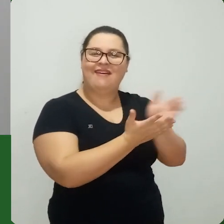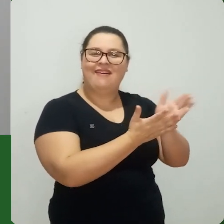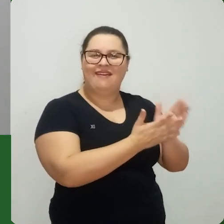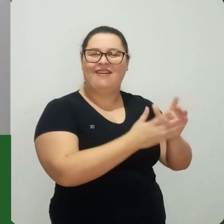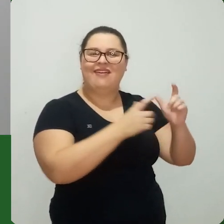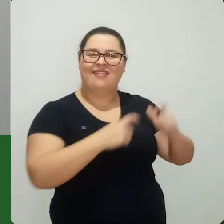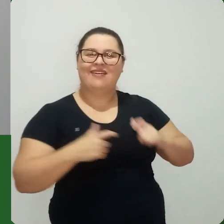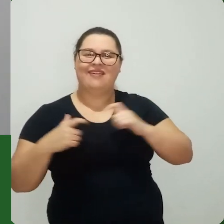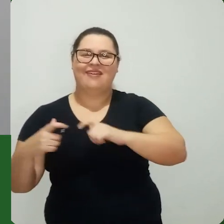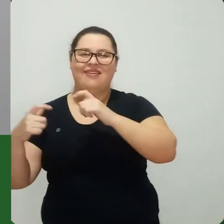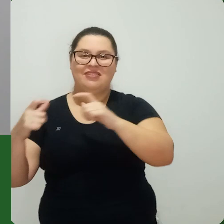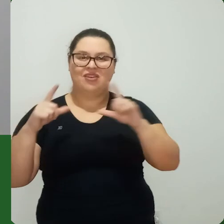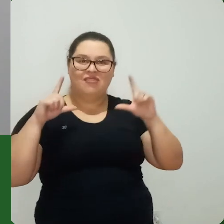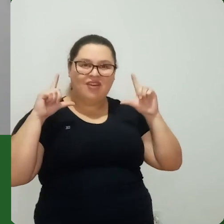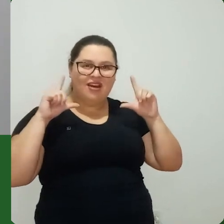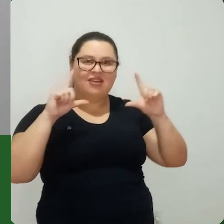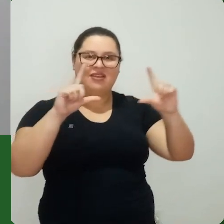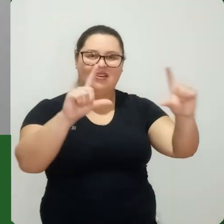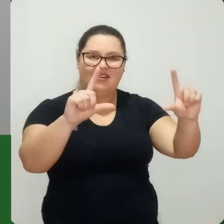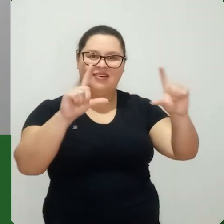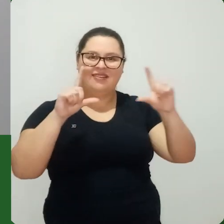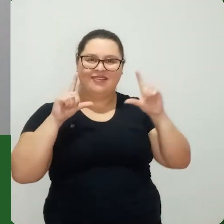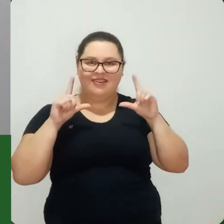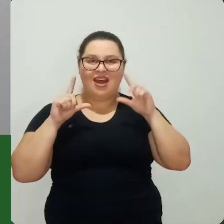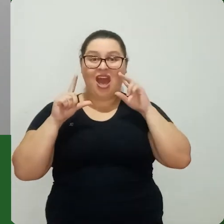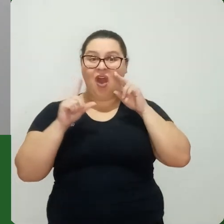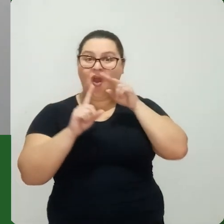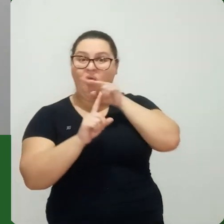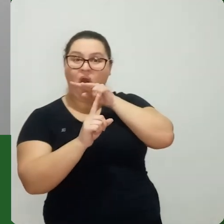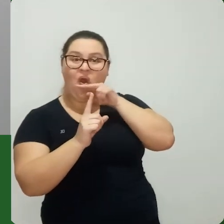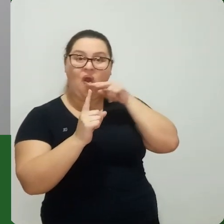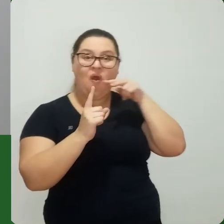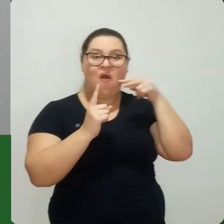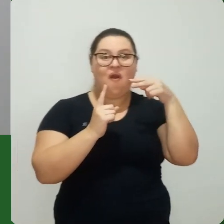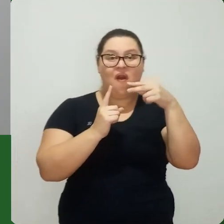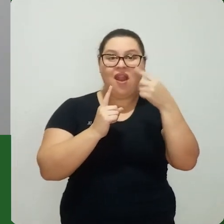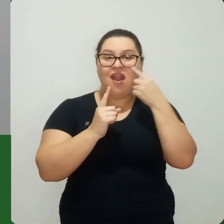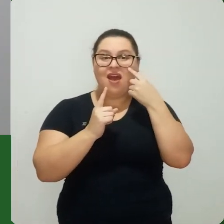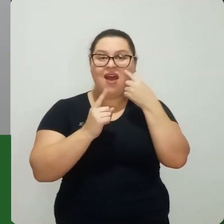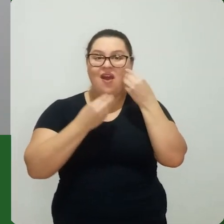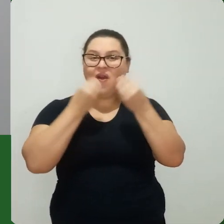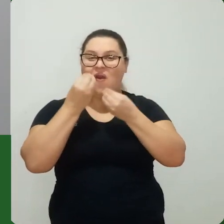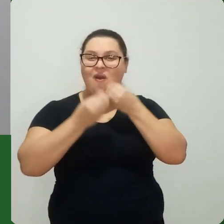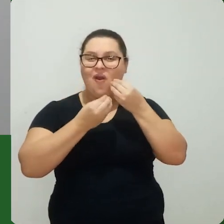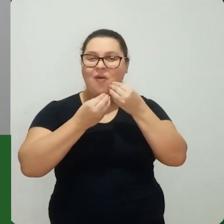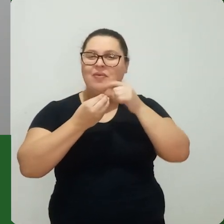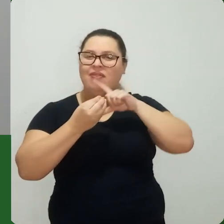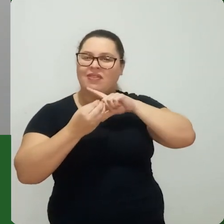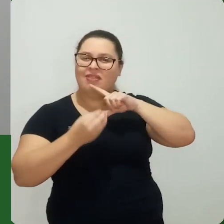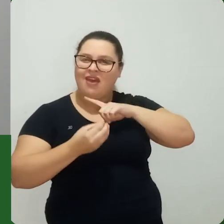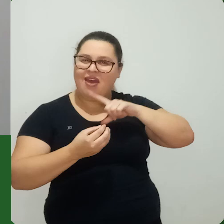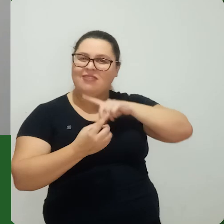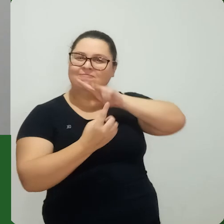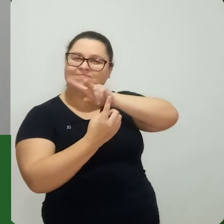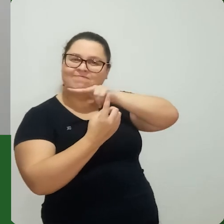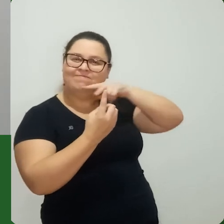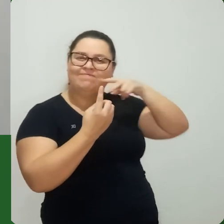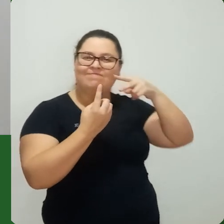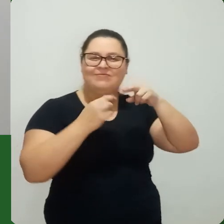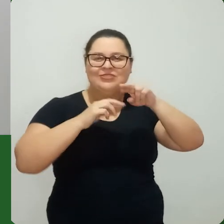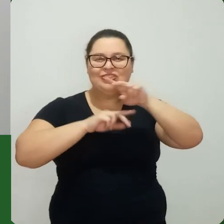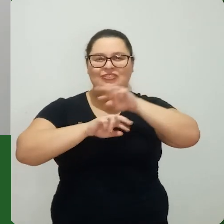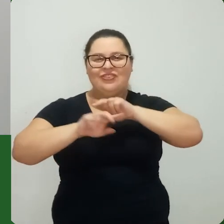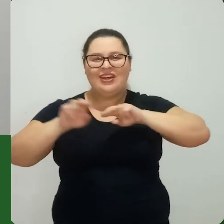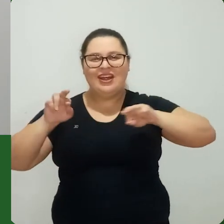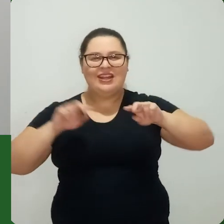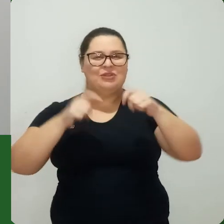diversas possibilidades. Se eu afasto, se eu aproximo. Sabe? São só olhares. São apenas olhares, mas que